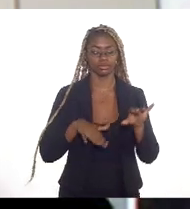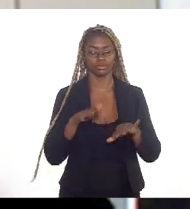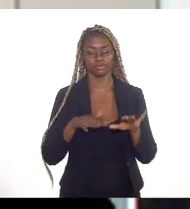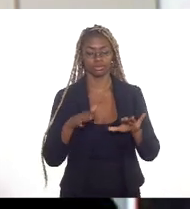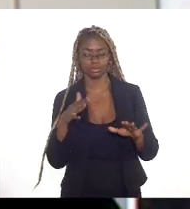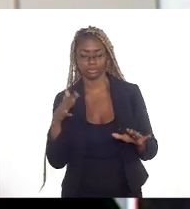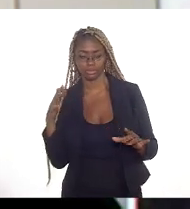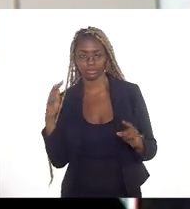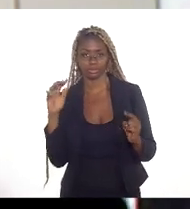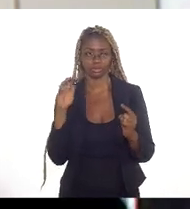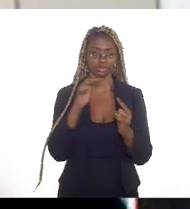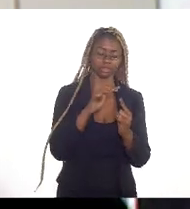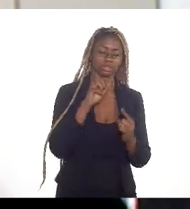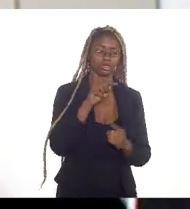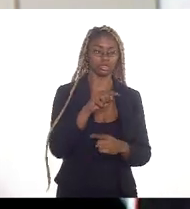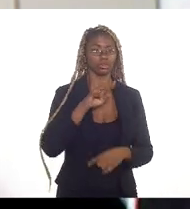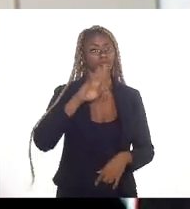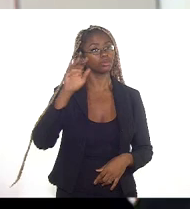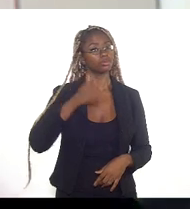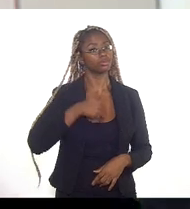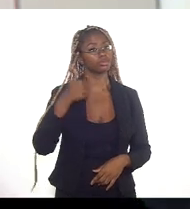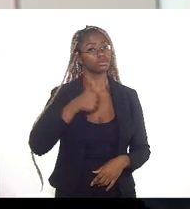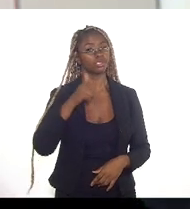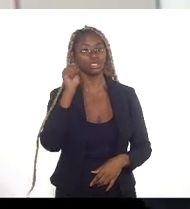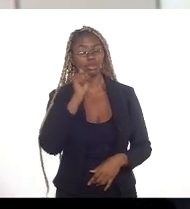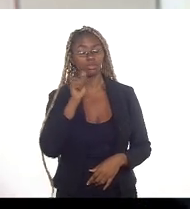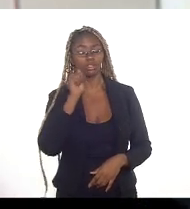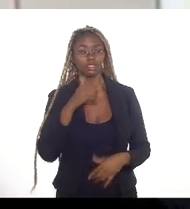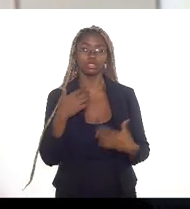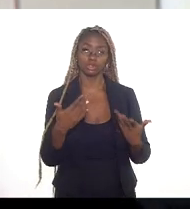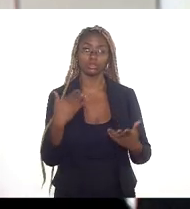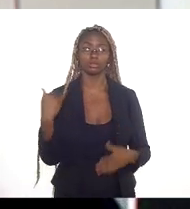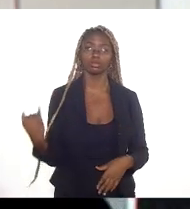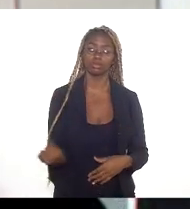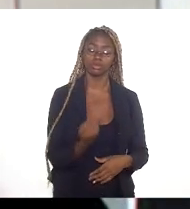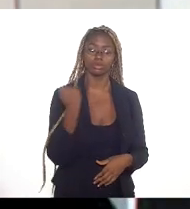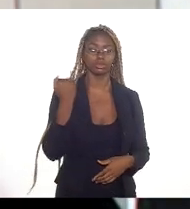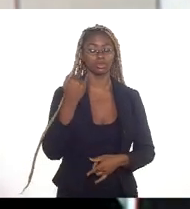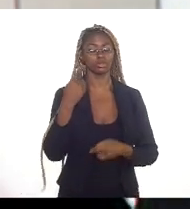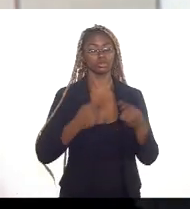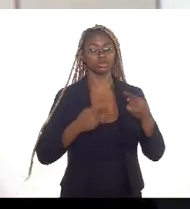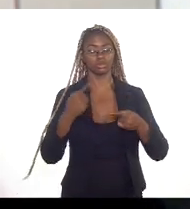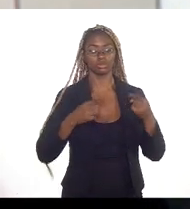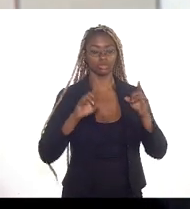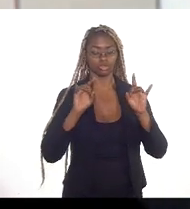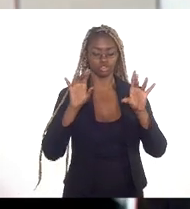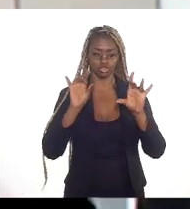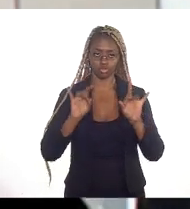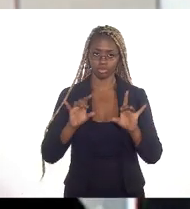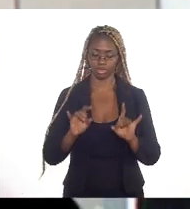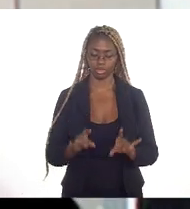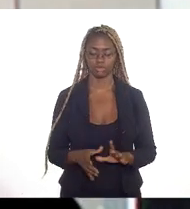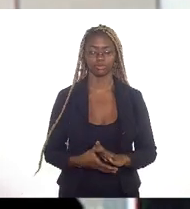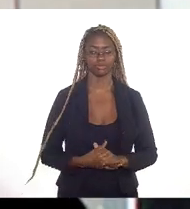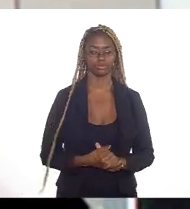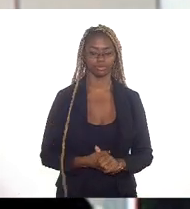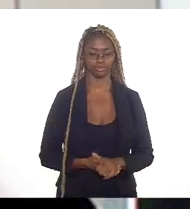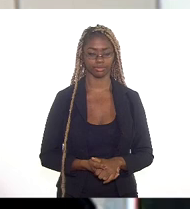as mulheres do que os homens, e é, portanto, fundamental ter políticas específicas.